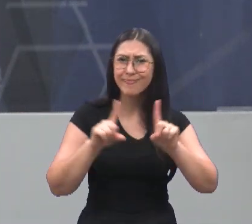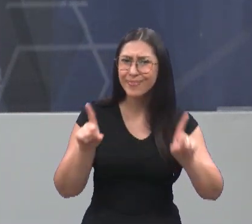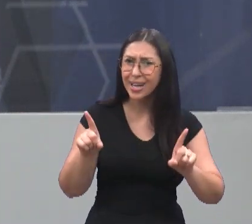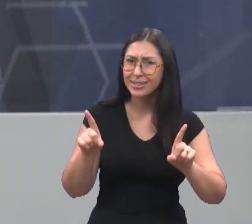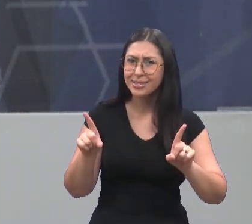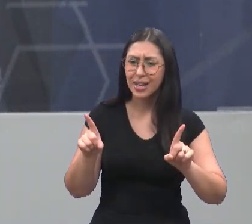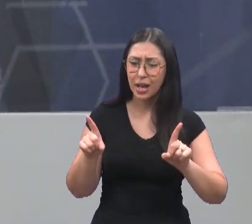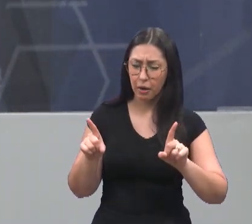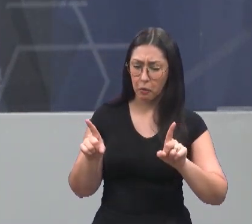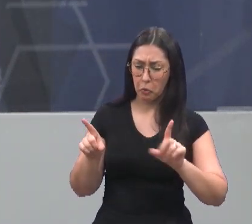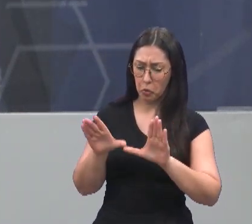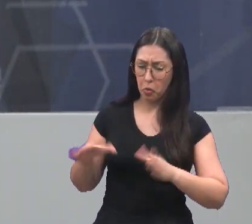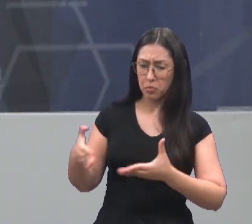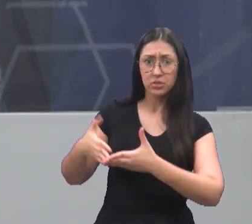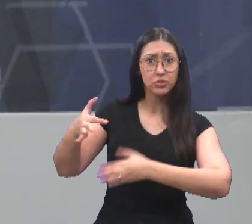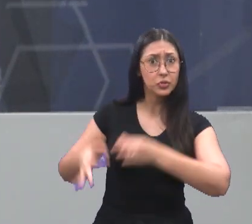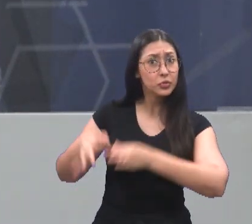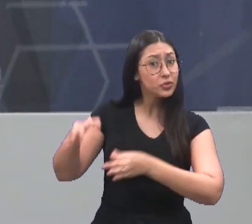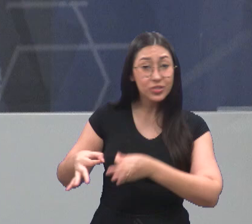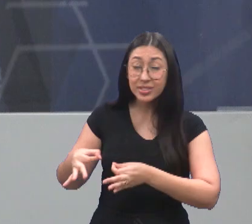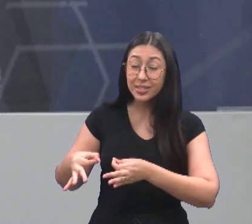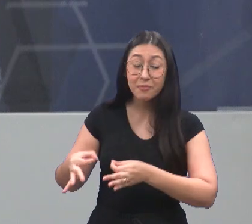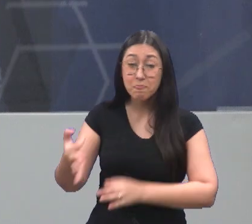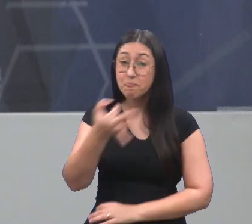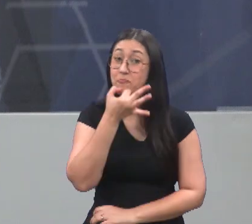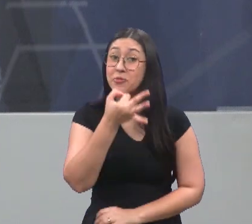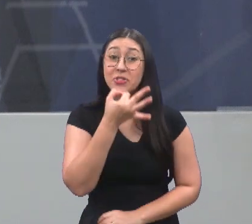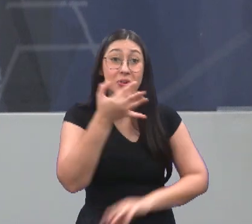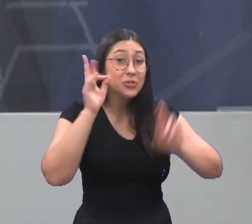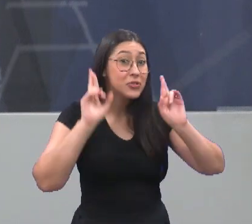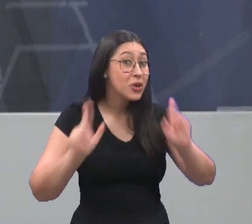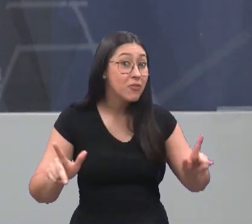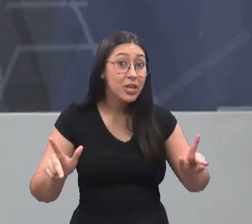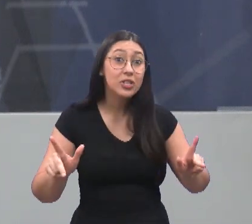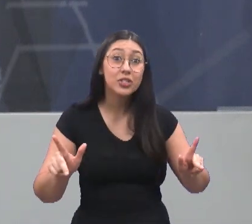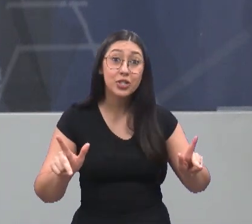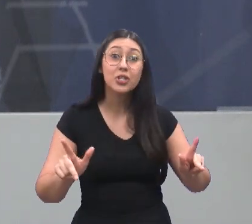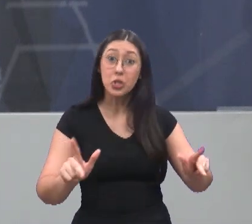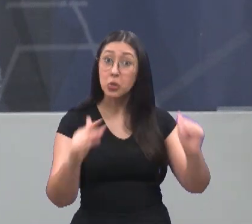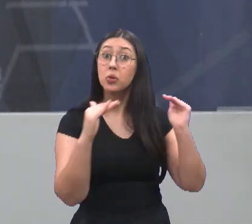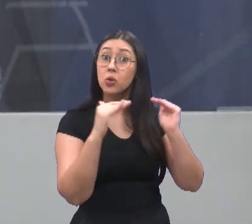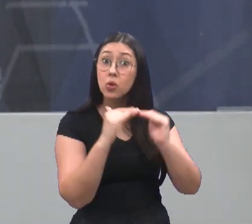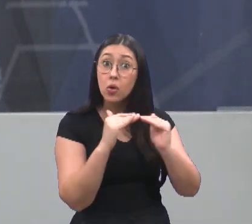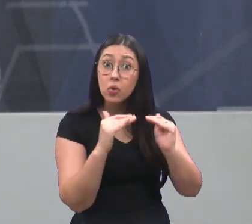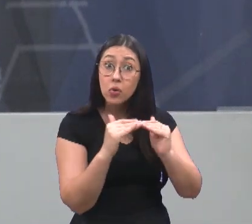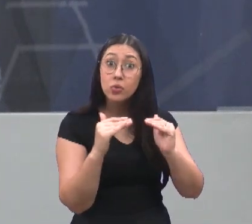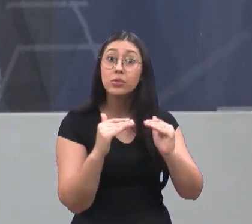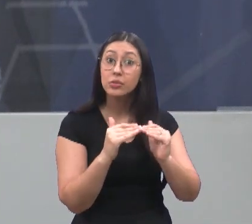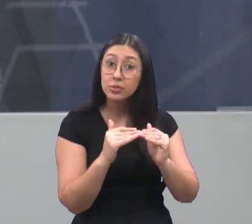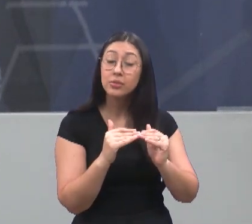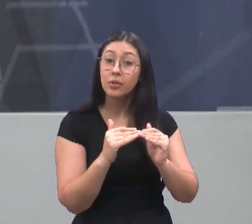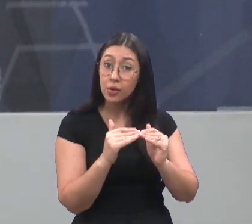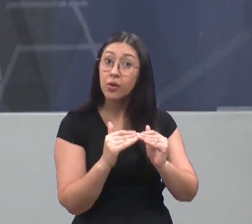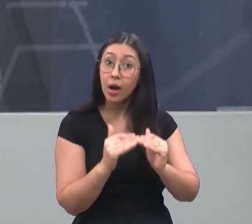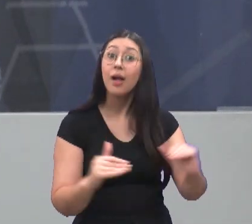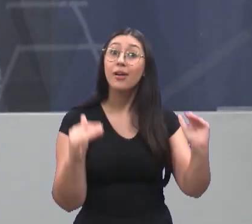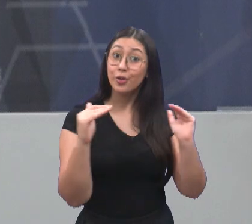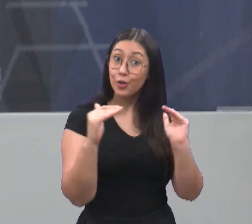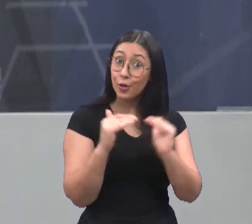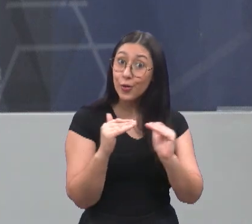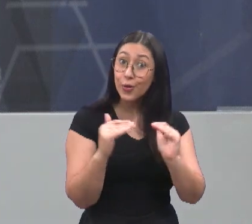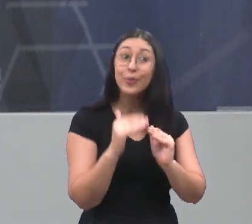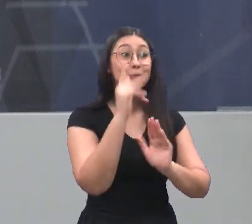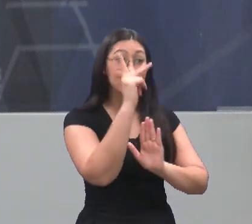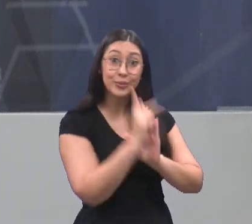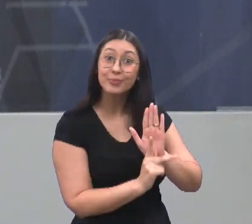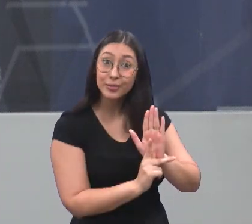da casa, apresentou outra justificativa e deu favorável a nós. Deu favorável ao